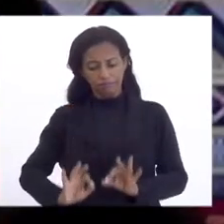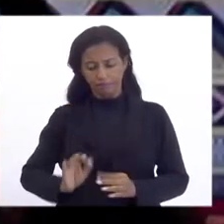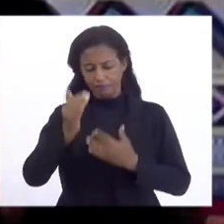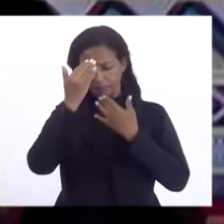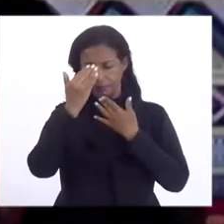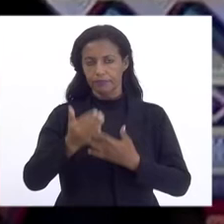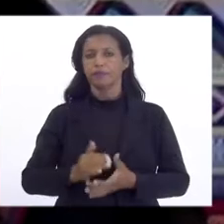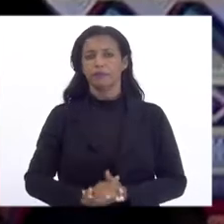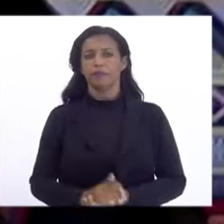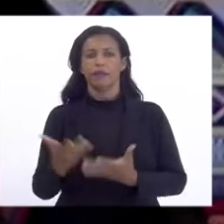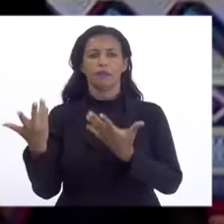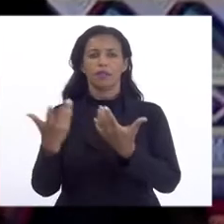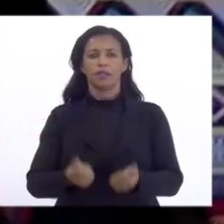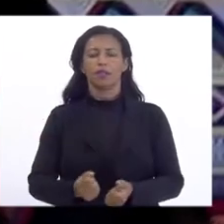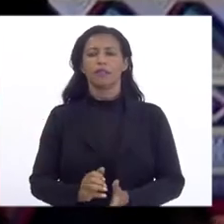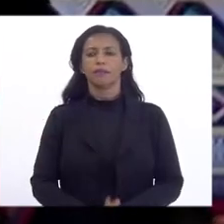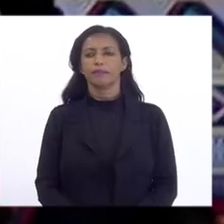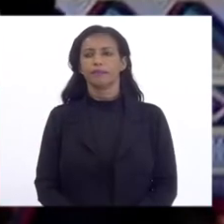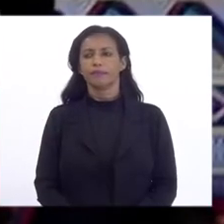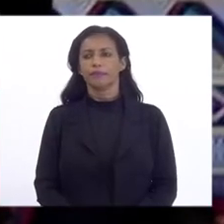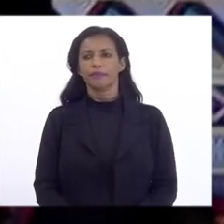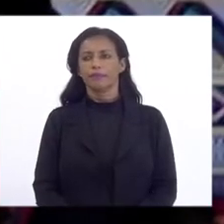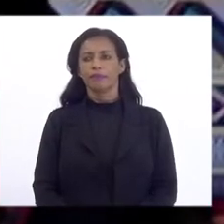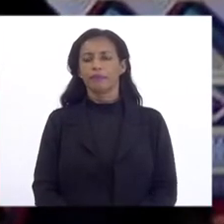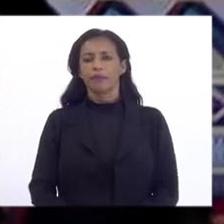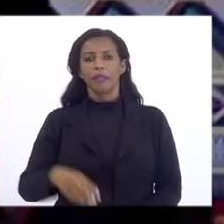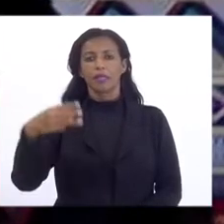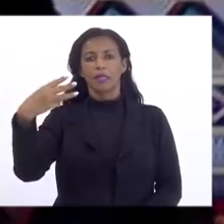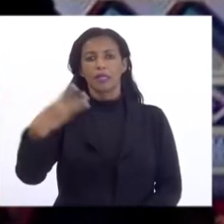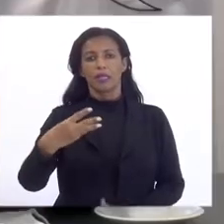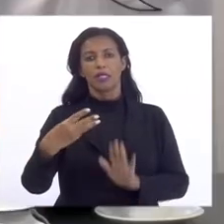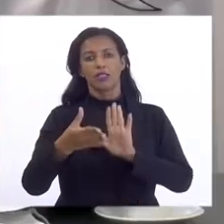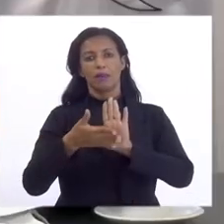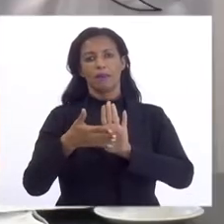Obrigada, presidente. Concedido, presidente, deputada. Três da pauta.